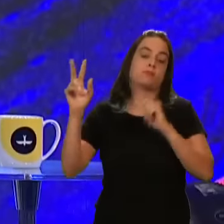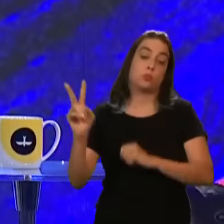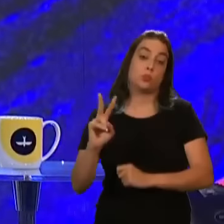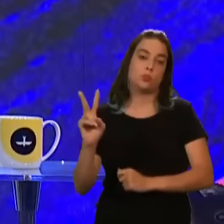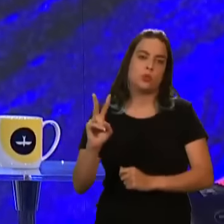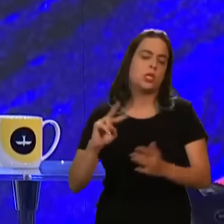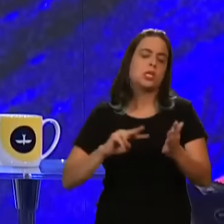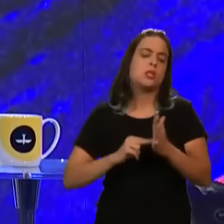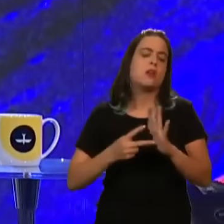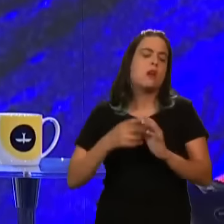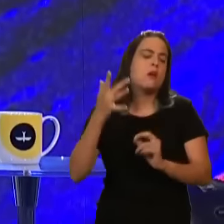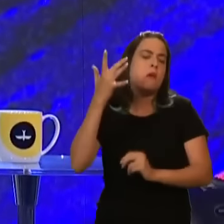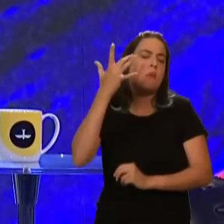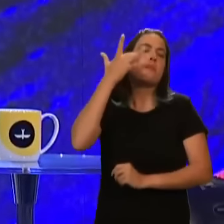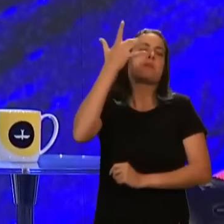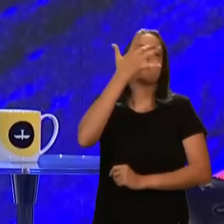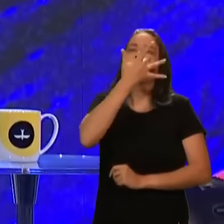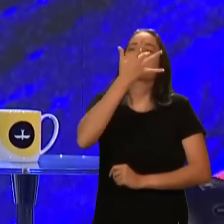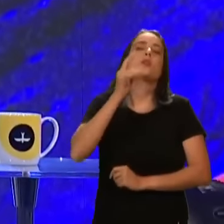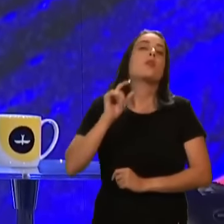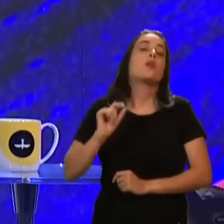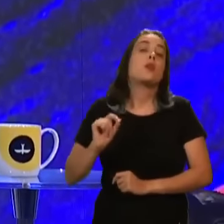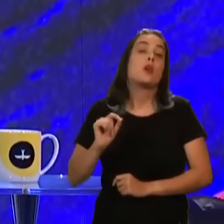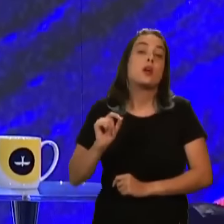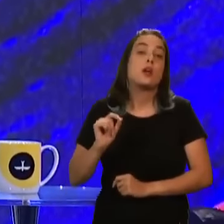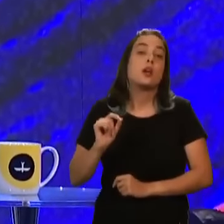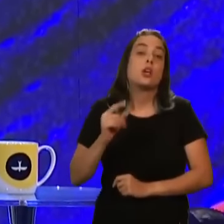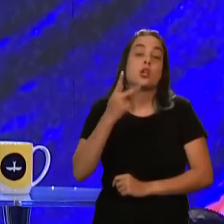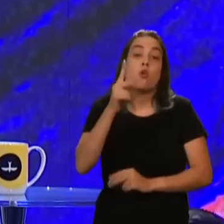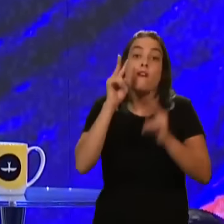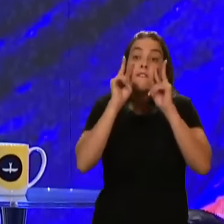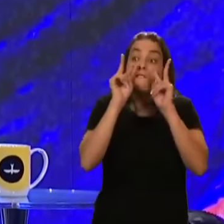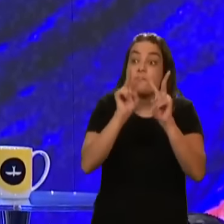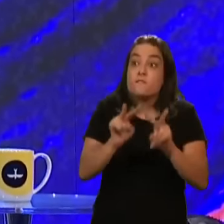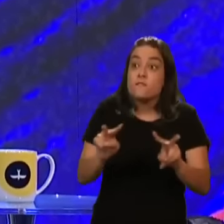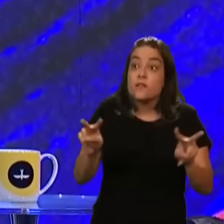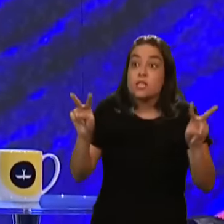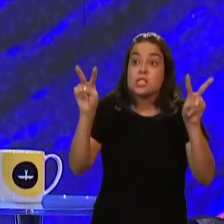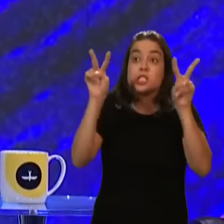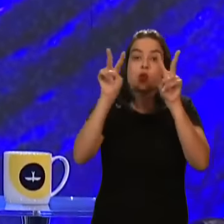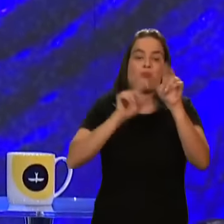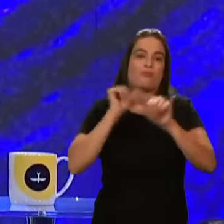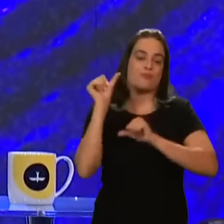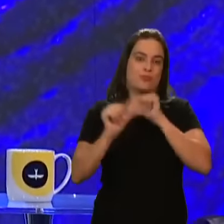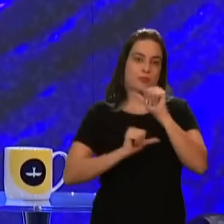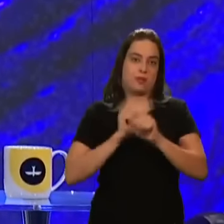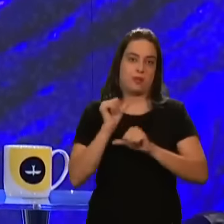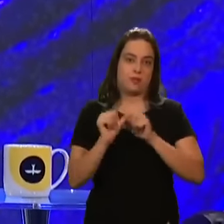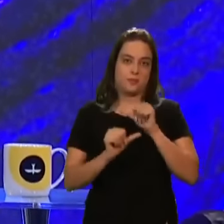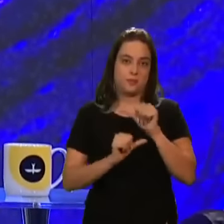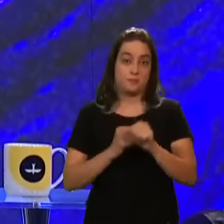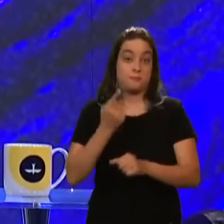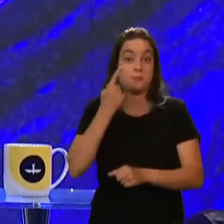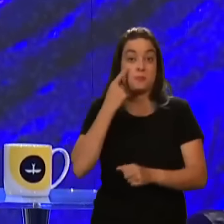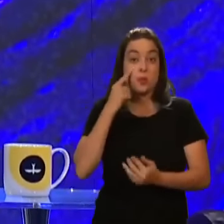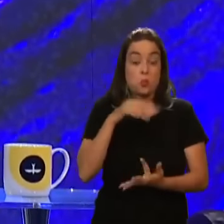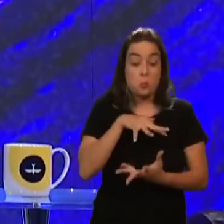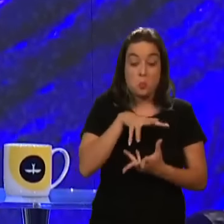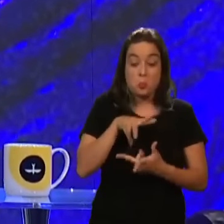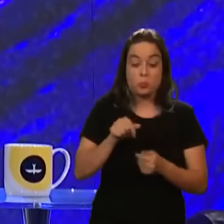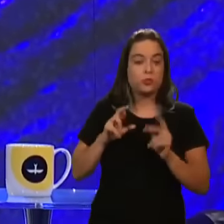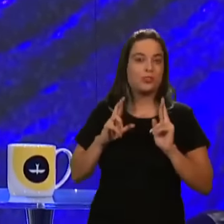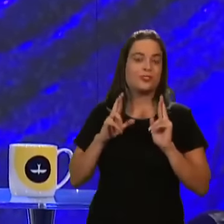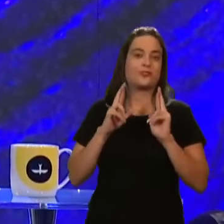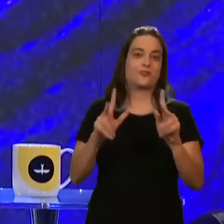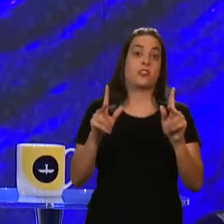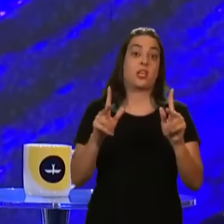Sabe o que significa tocar os olhos? Eu vou mudar a sua cosmovisão. Eu vou te fazer enxergar o mundo de outro jeito.